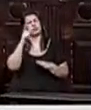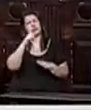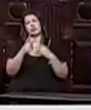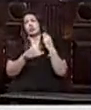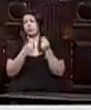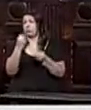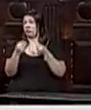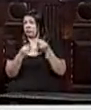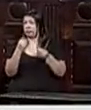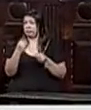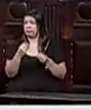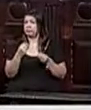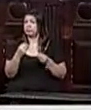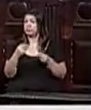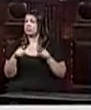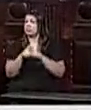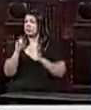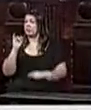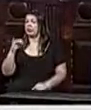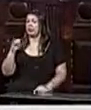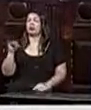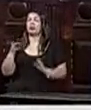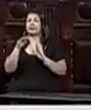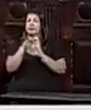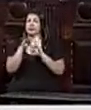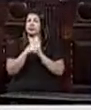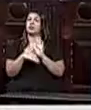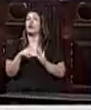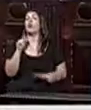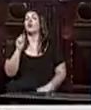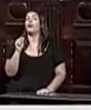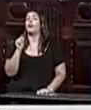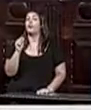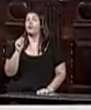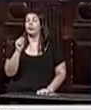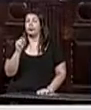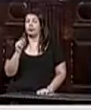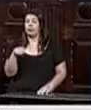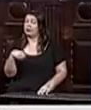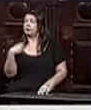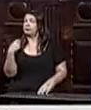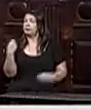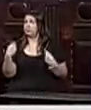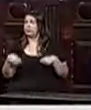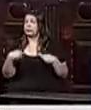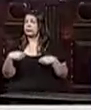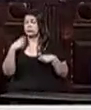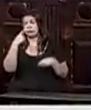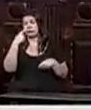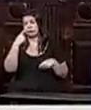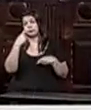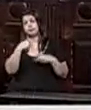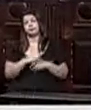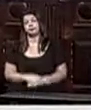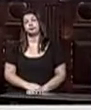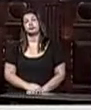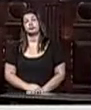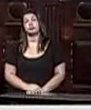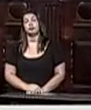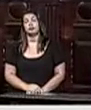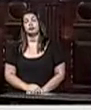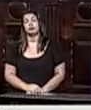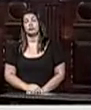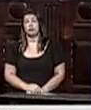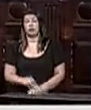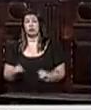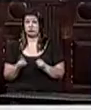foram utilizados pelo INEA para a entrega das chaves. Vamos tentar contar com